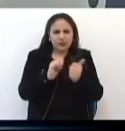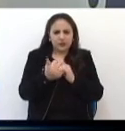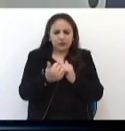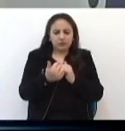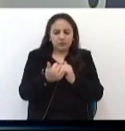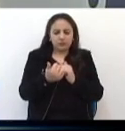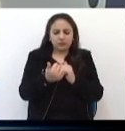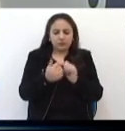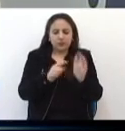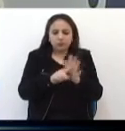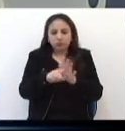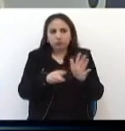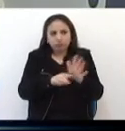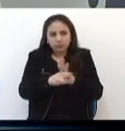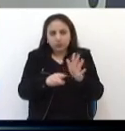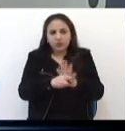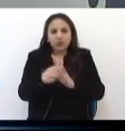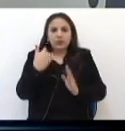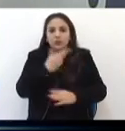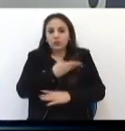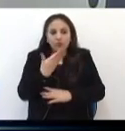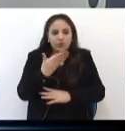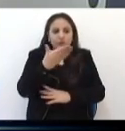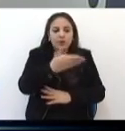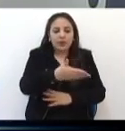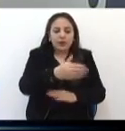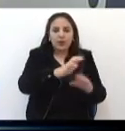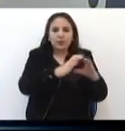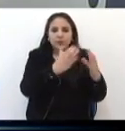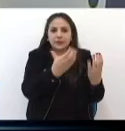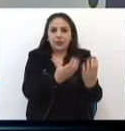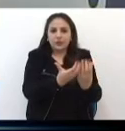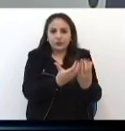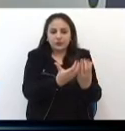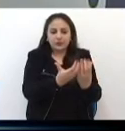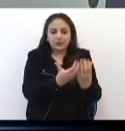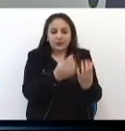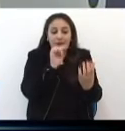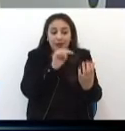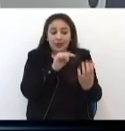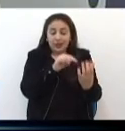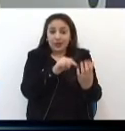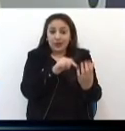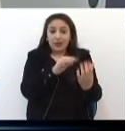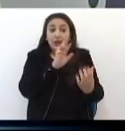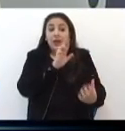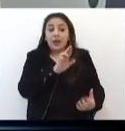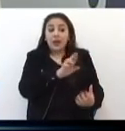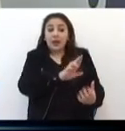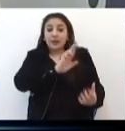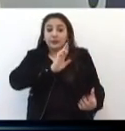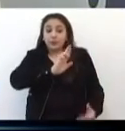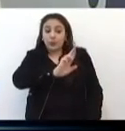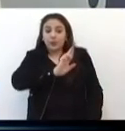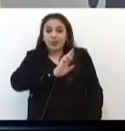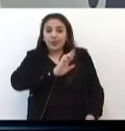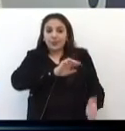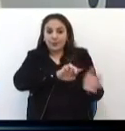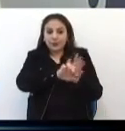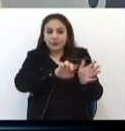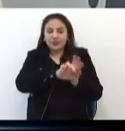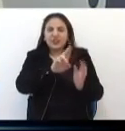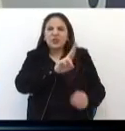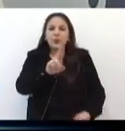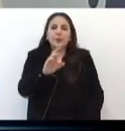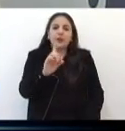avaliação, questionário que a gente vai até a comunidade, escolhe alguma comunidade, ele responde esse questionário, se